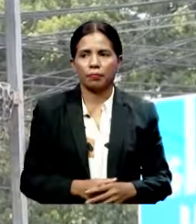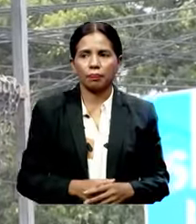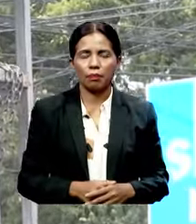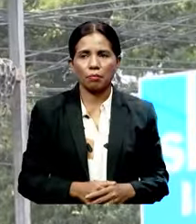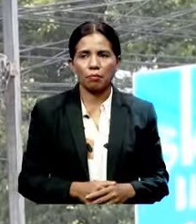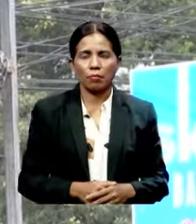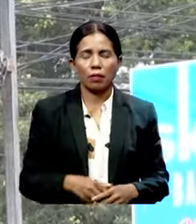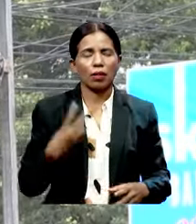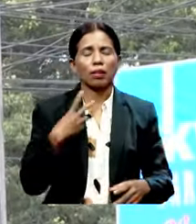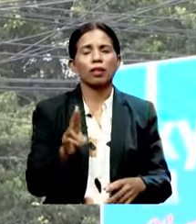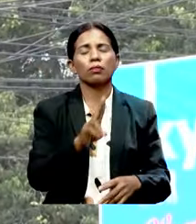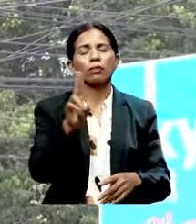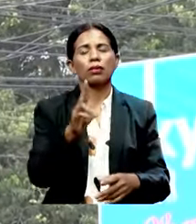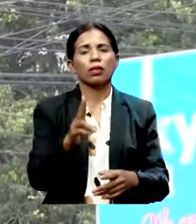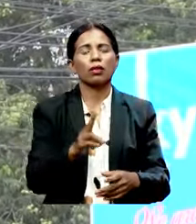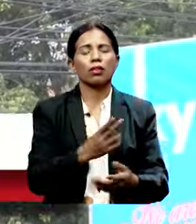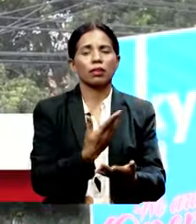osta gasta magbara.